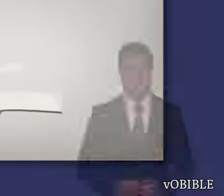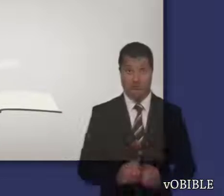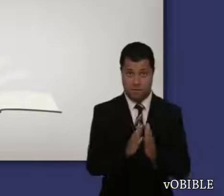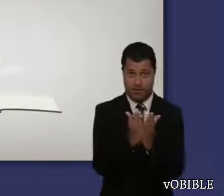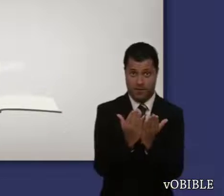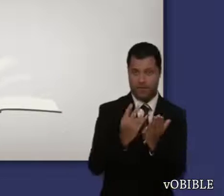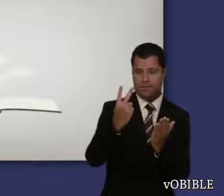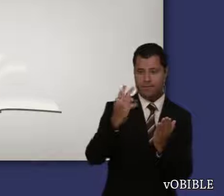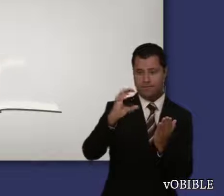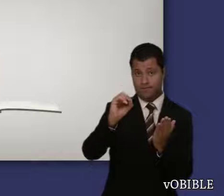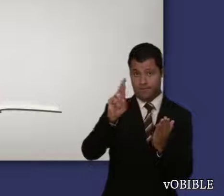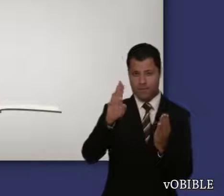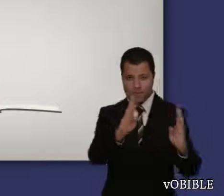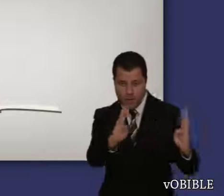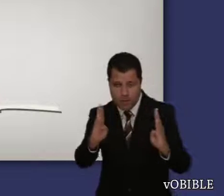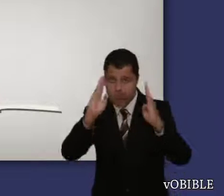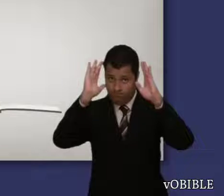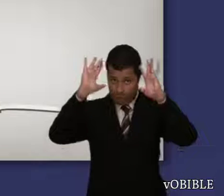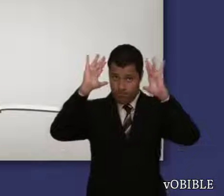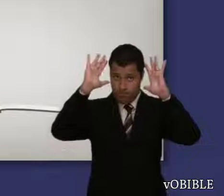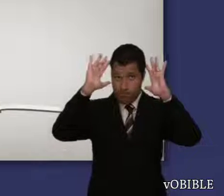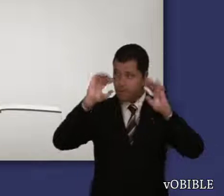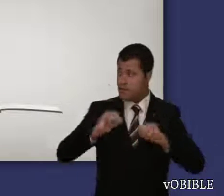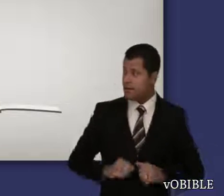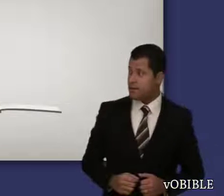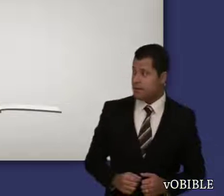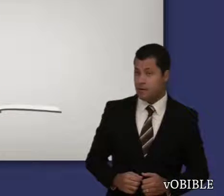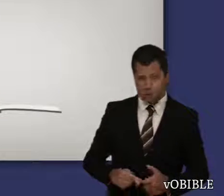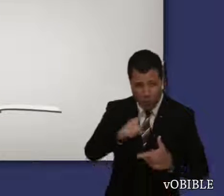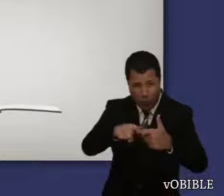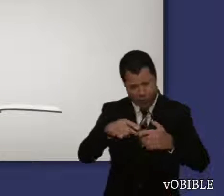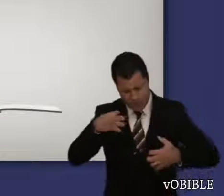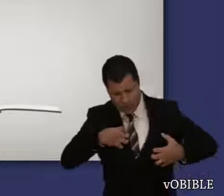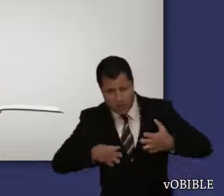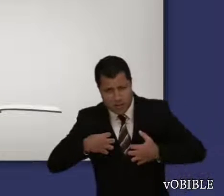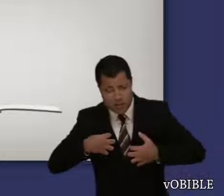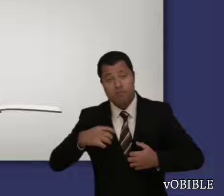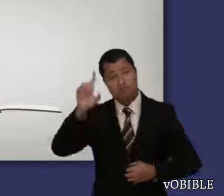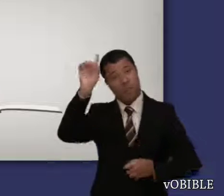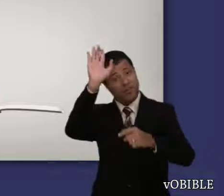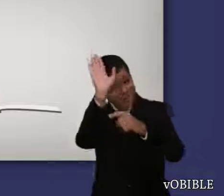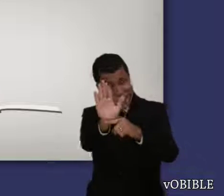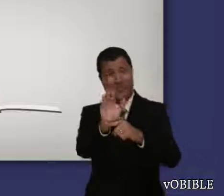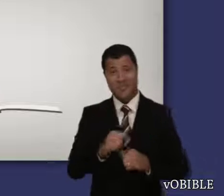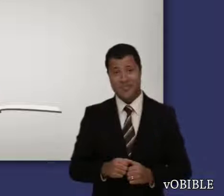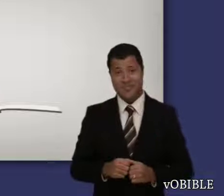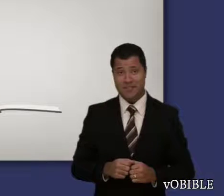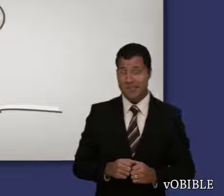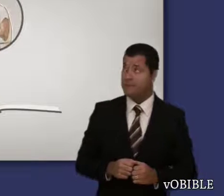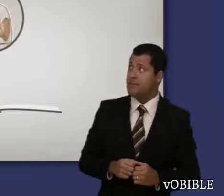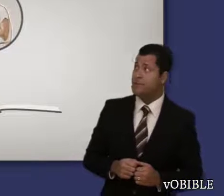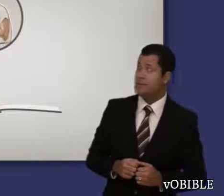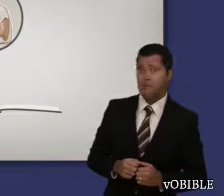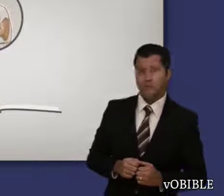Ao ler 2 Coríntios, veja como Jeová, o Deus de todo consolo, fortalece e apoia seus servos,